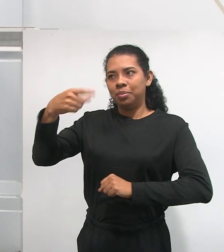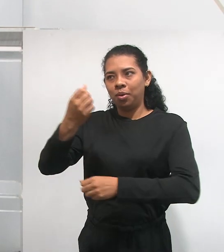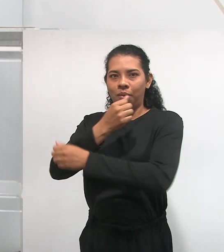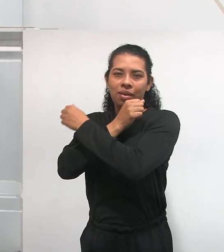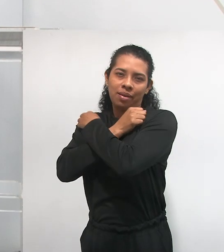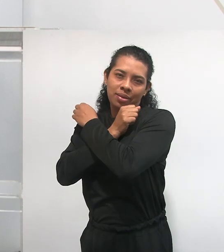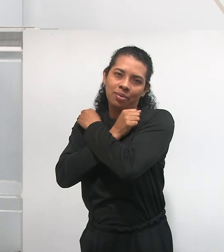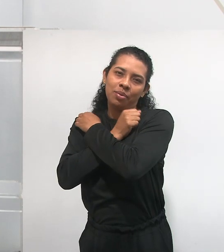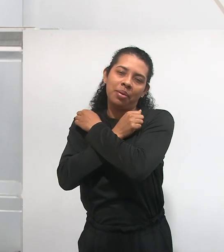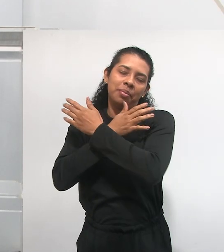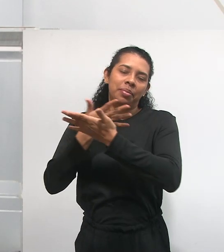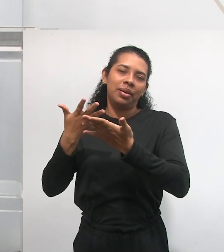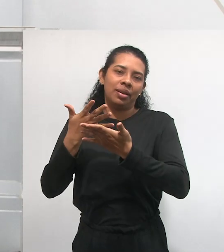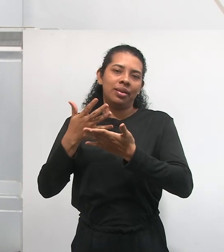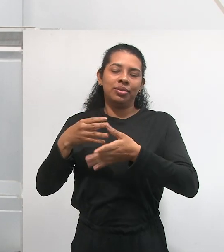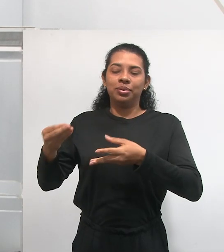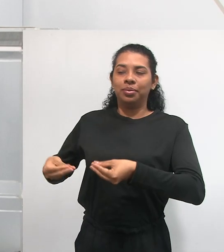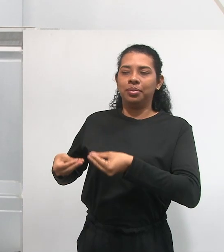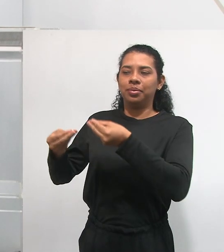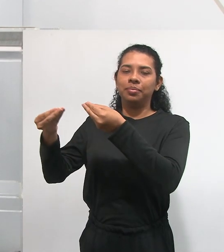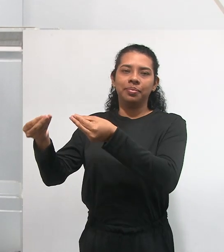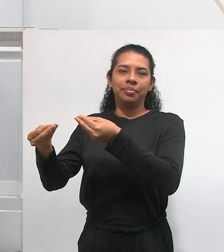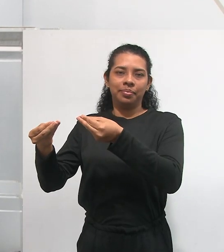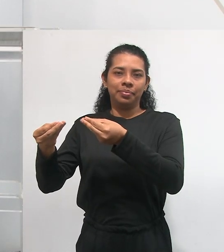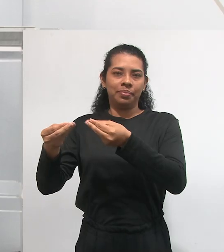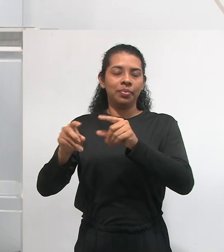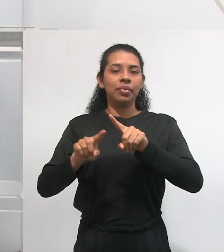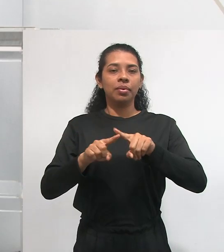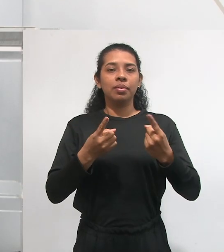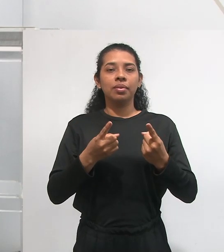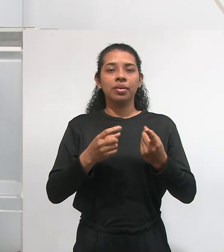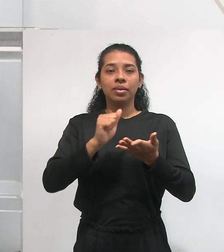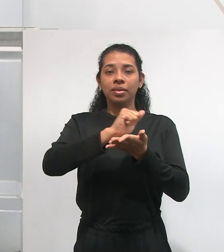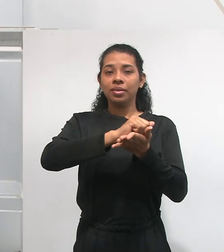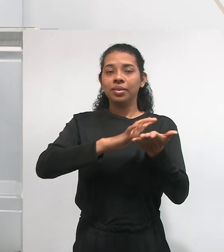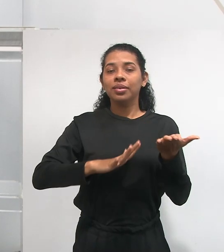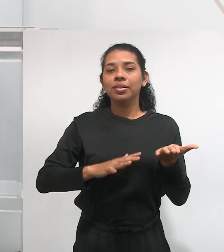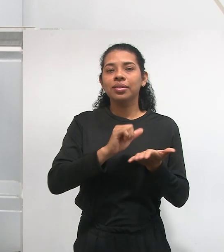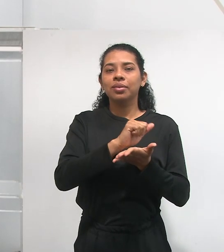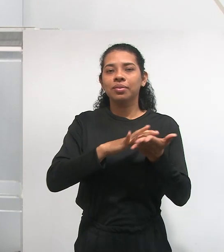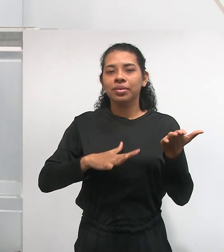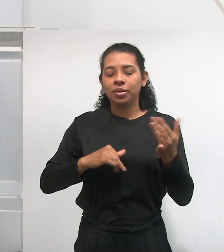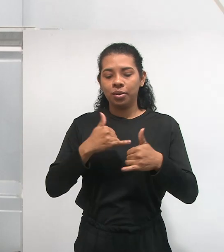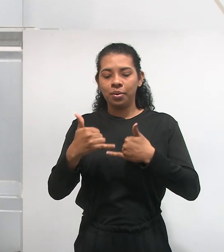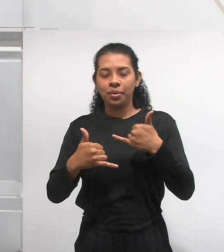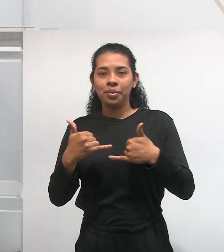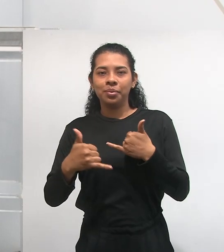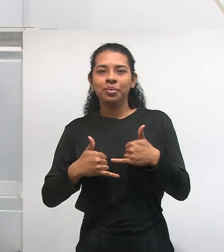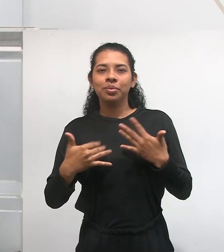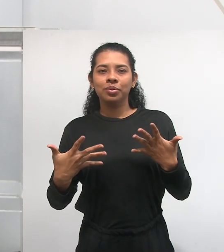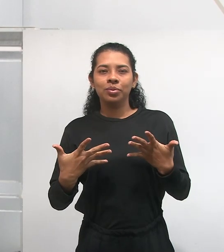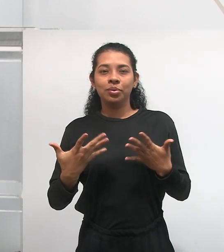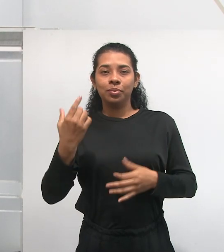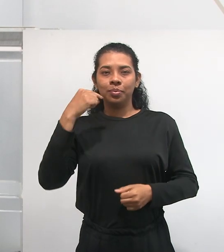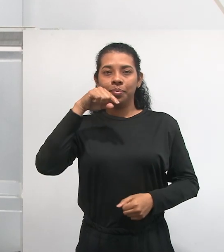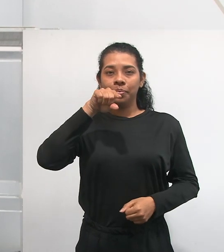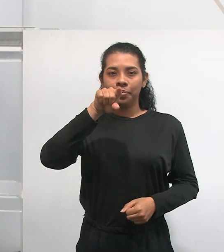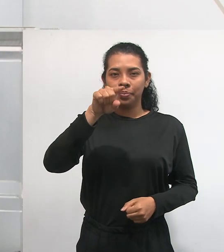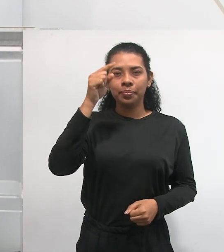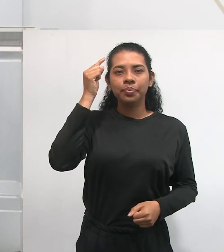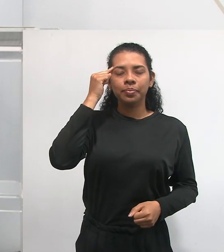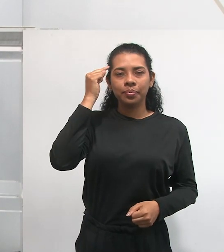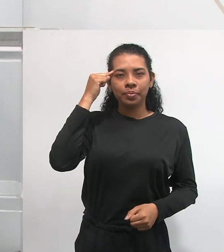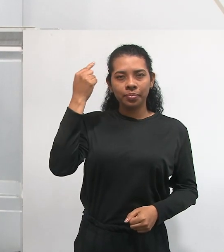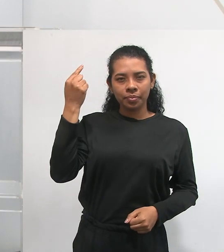que grande prêmio você vai estar dando para essa pessoa. A atividade, o jogo, ele é um jogo para ser pensado,